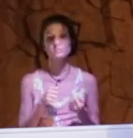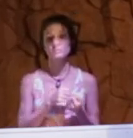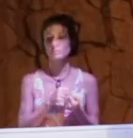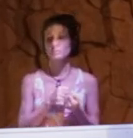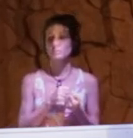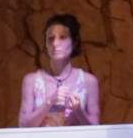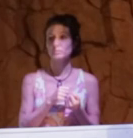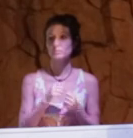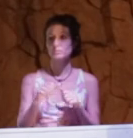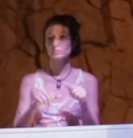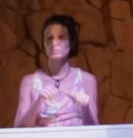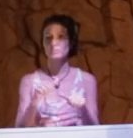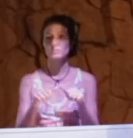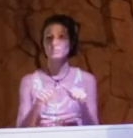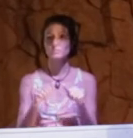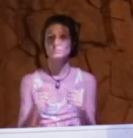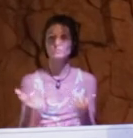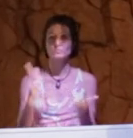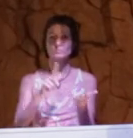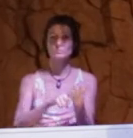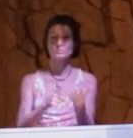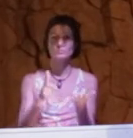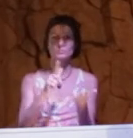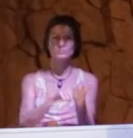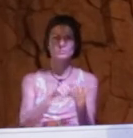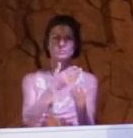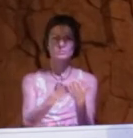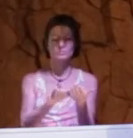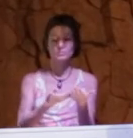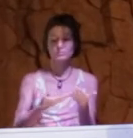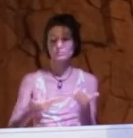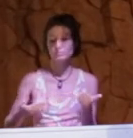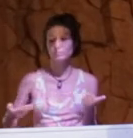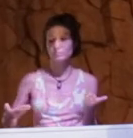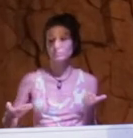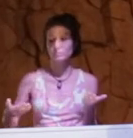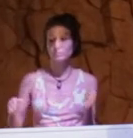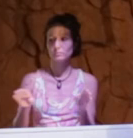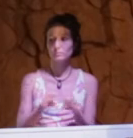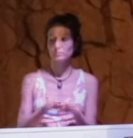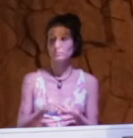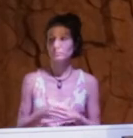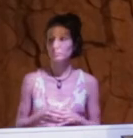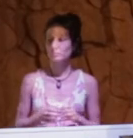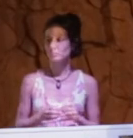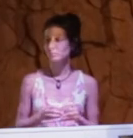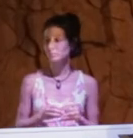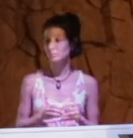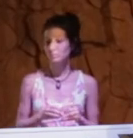vou misturar colagem, impressão, gosto muito de produzir, deixa eu ver se tem aqui,